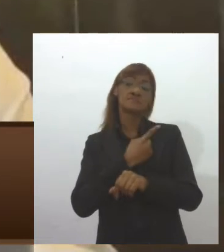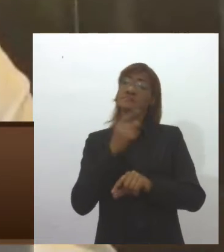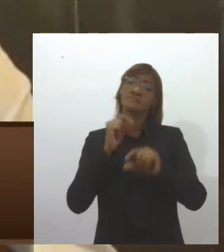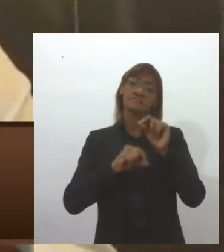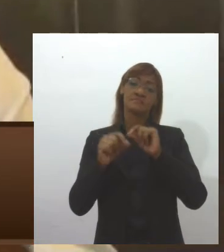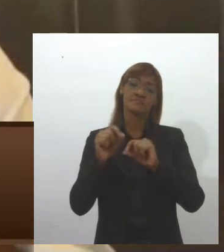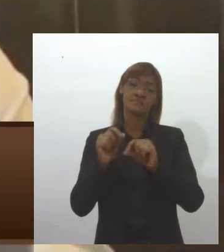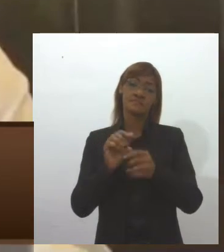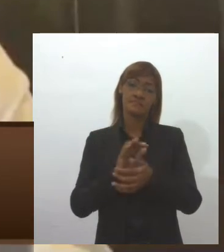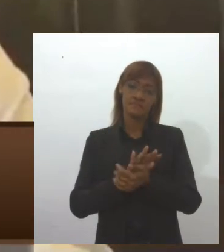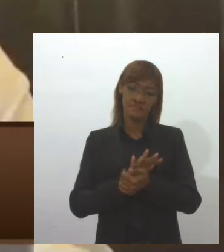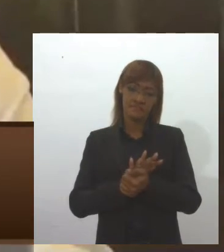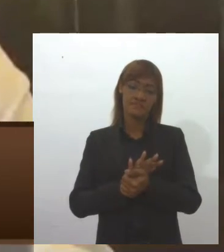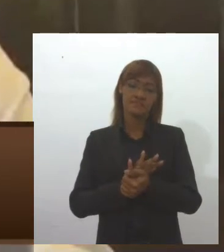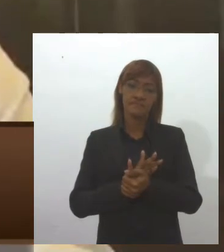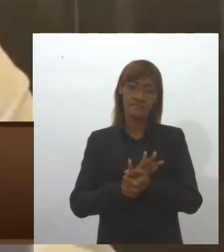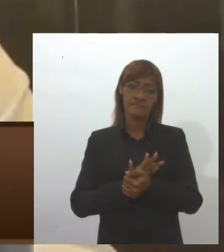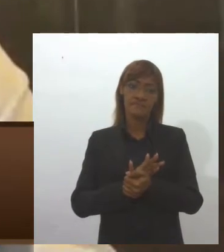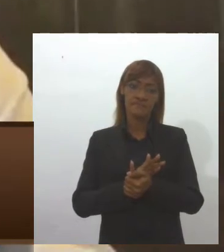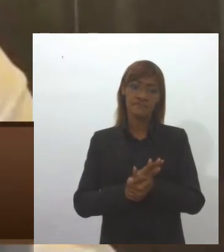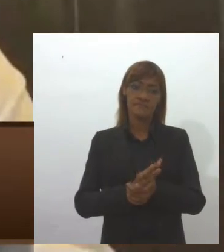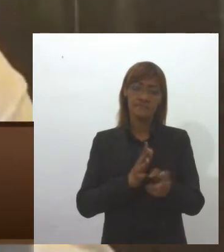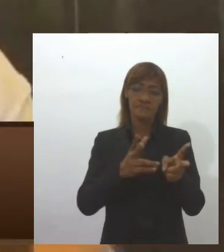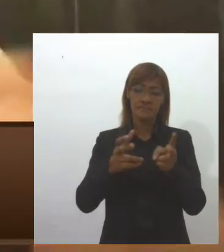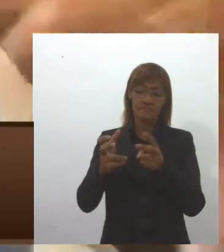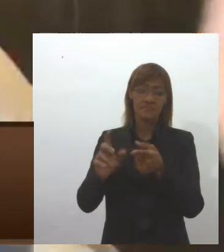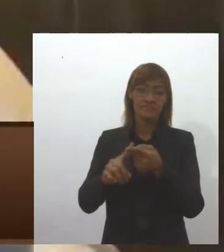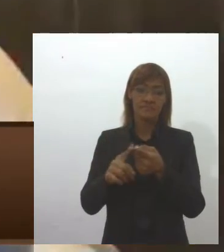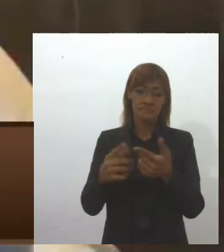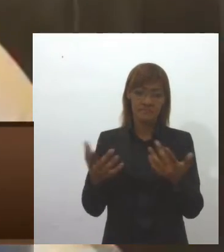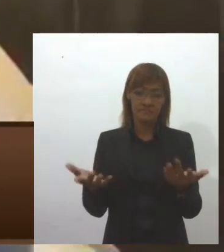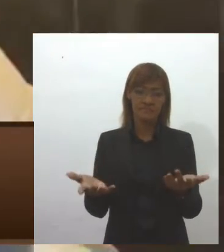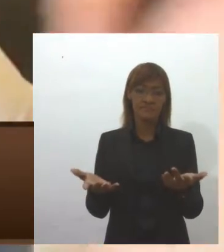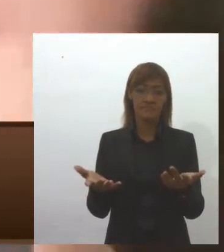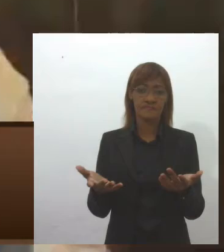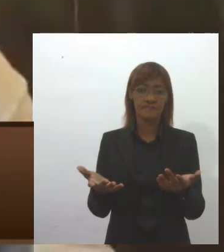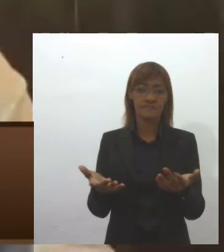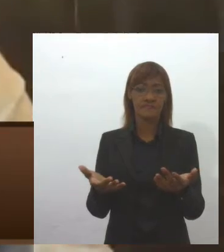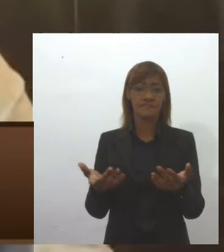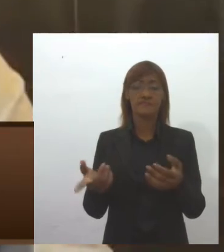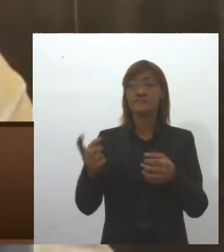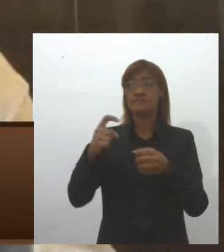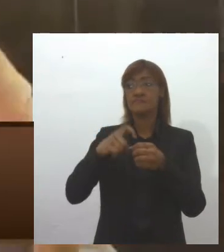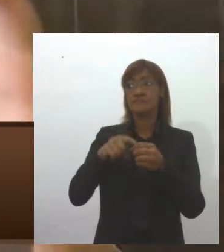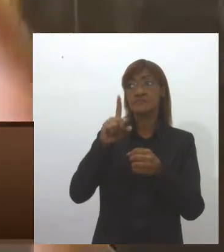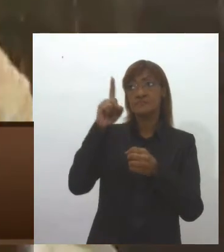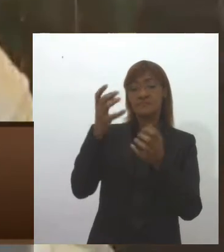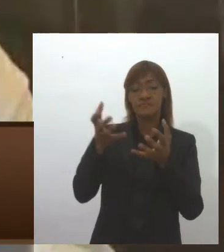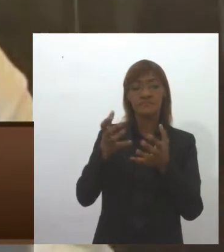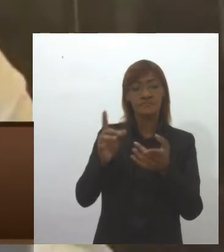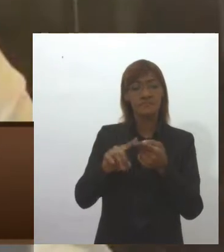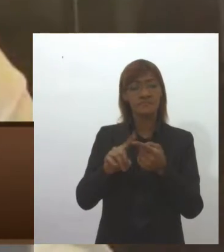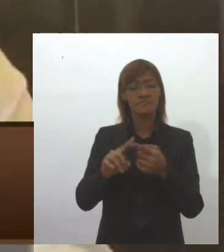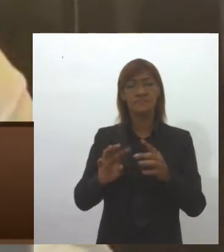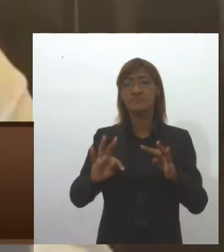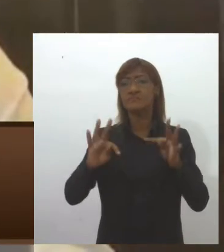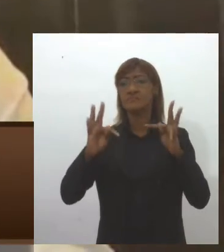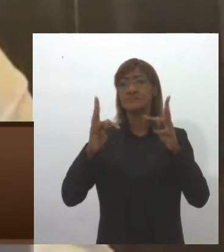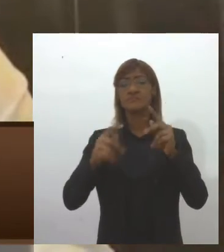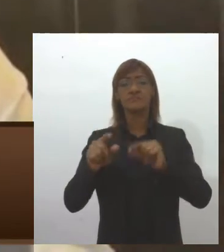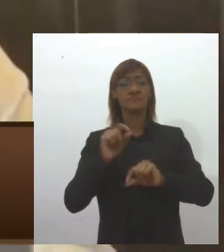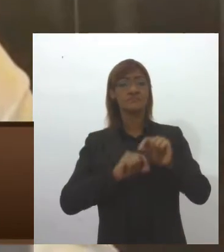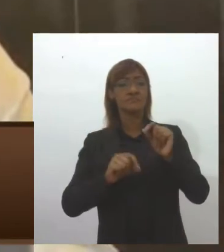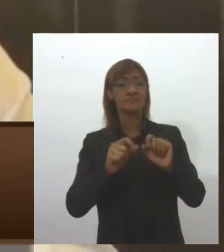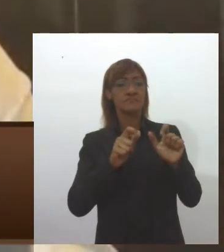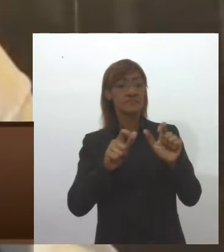roteiro dessas festas de Réveillon também, que a gente não tinha. Aí vai voltar, se Deus quiser também, o Precaju. Tudo isso, esse setor de